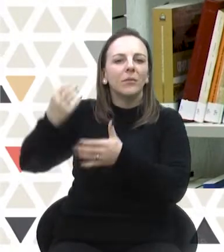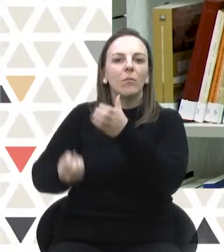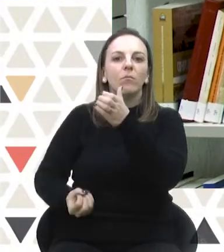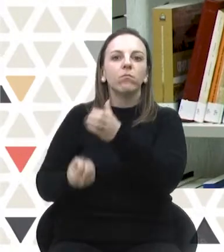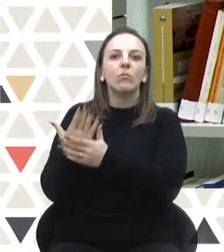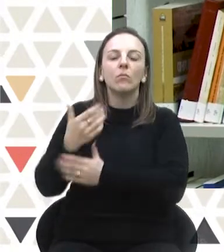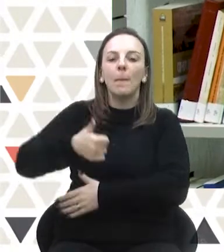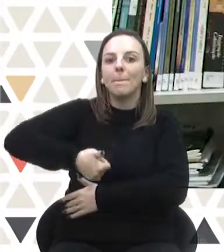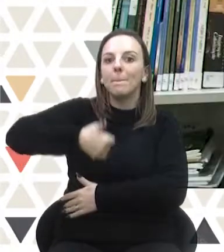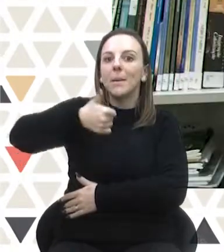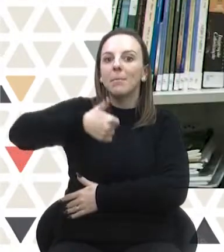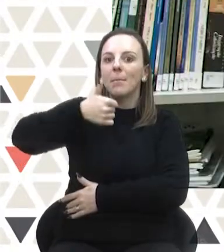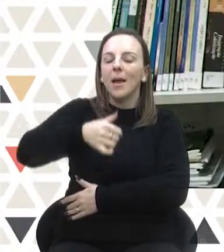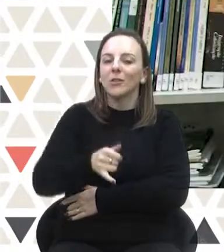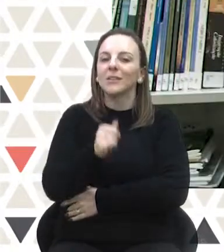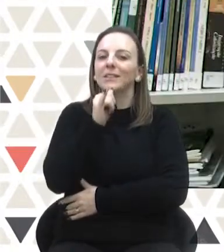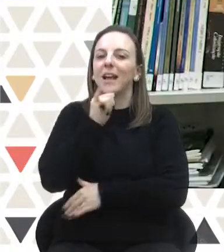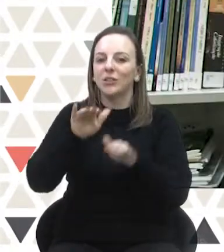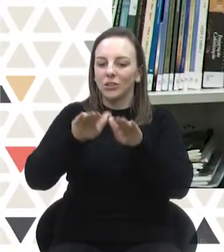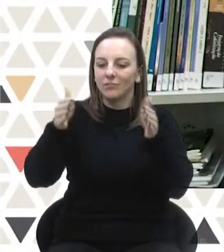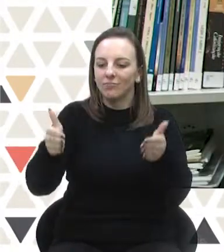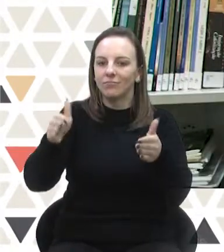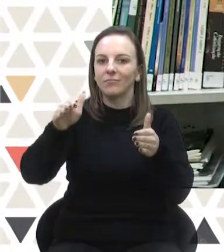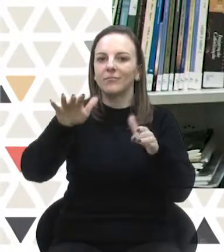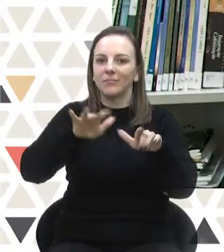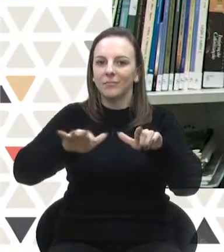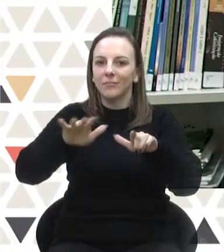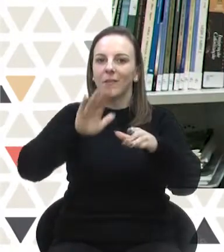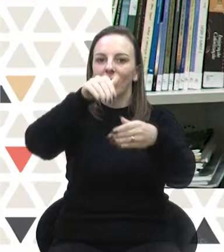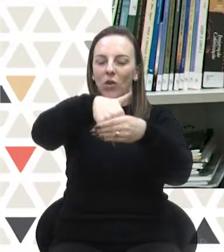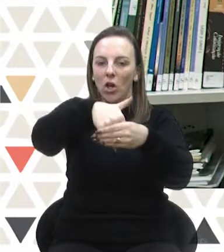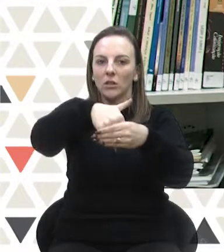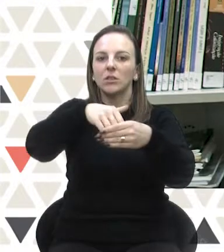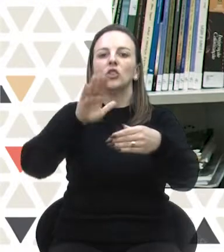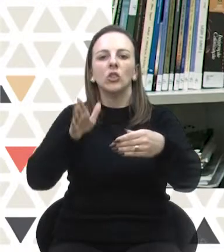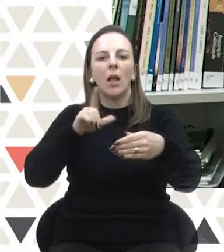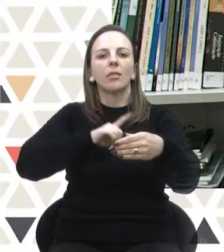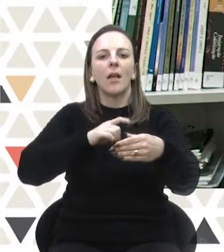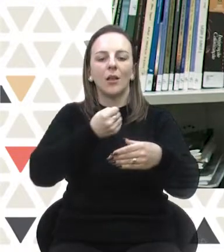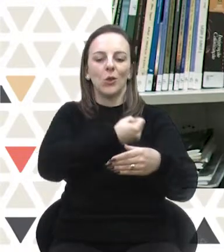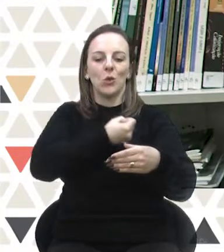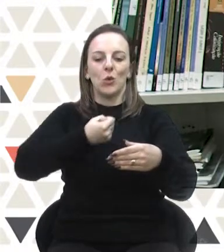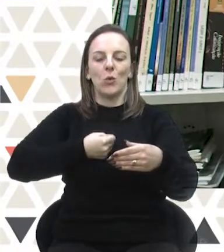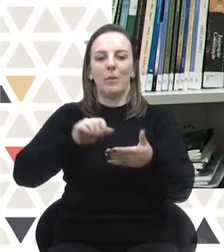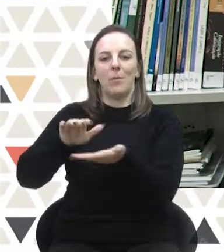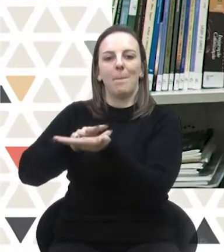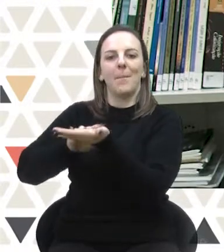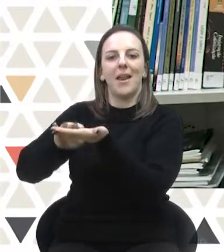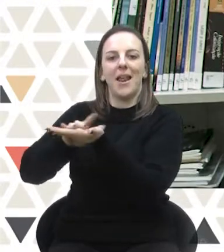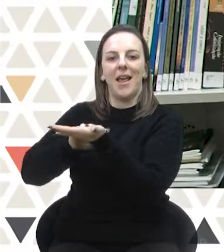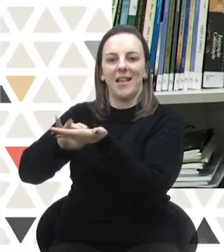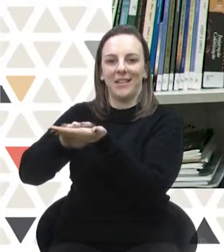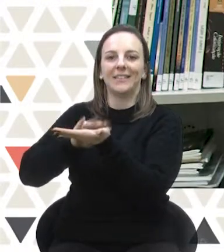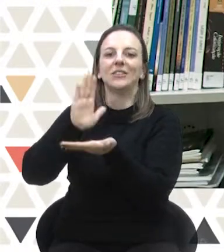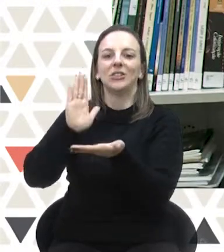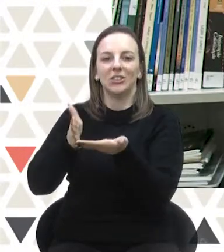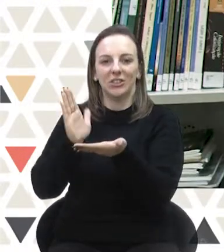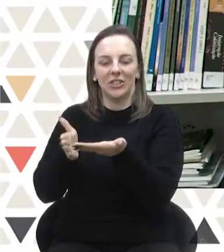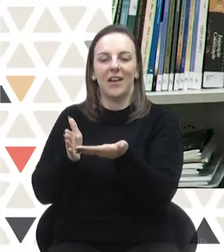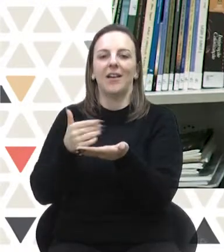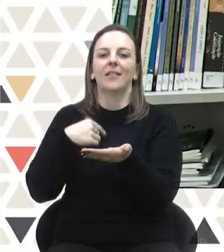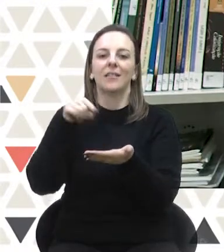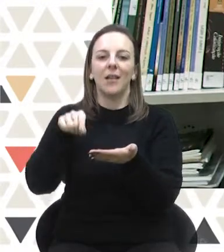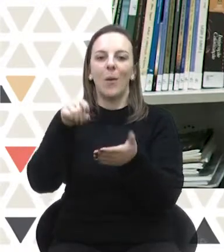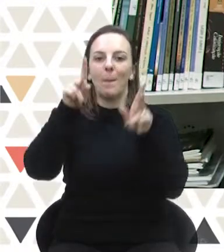a implantação do primeiro protótipo da urna eletrônica com os números em braille, com a leitura em